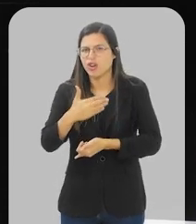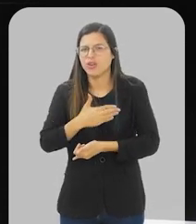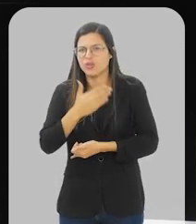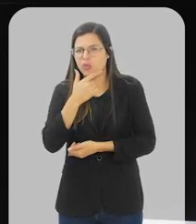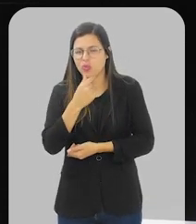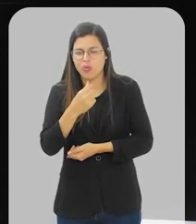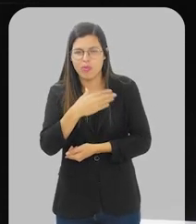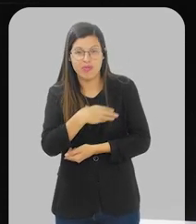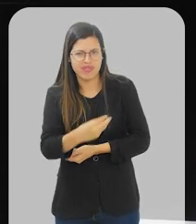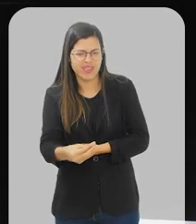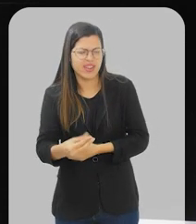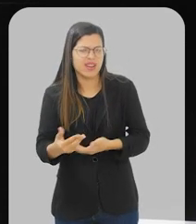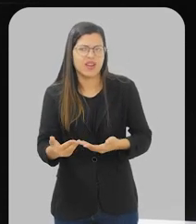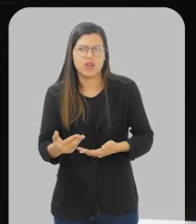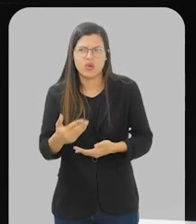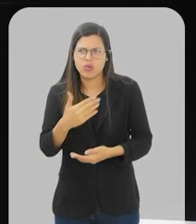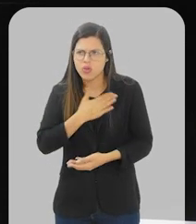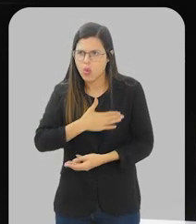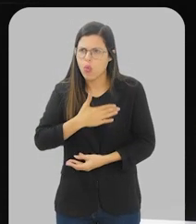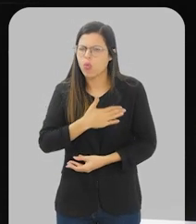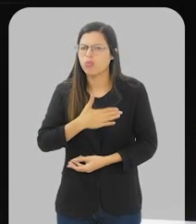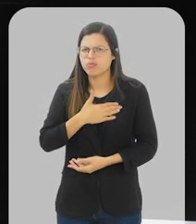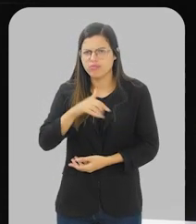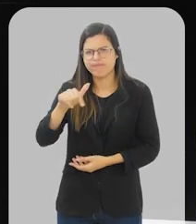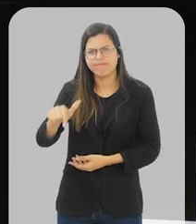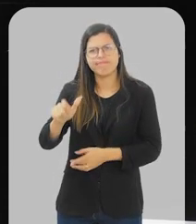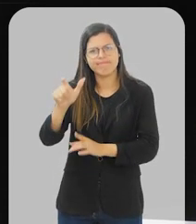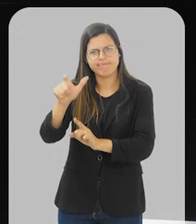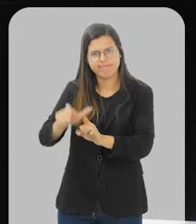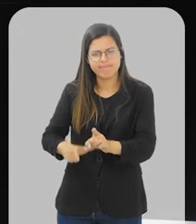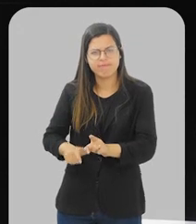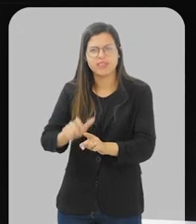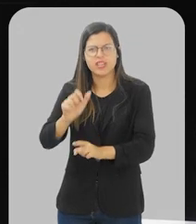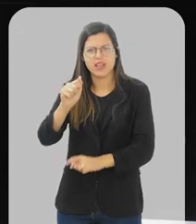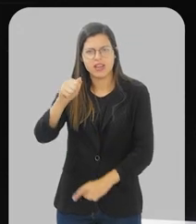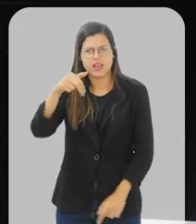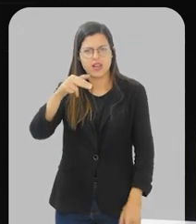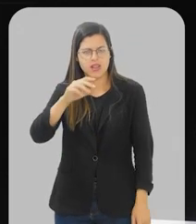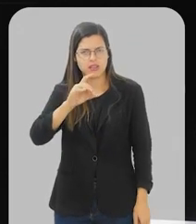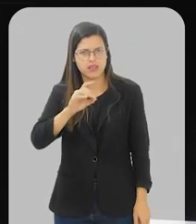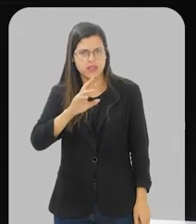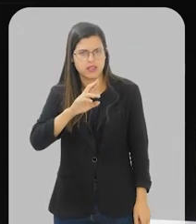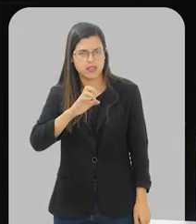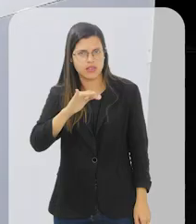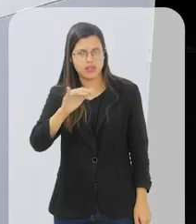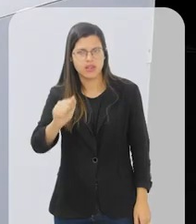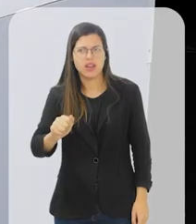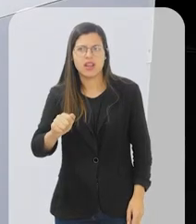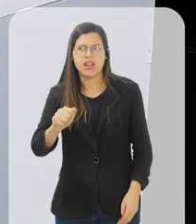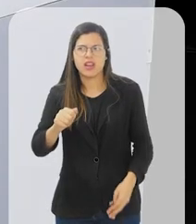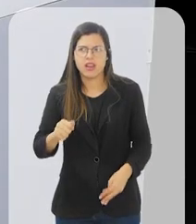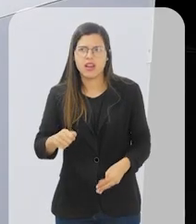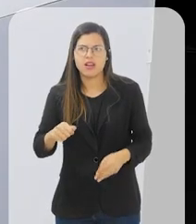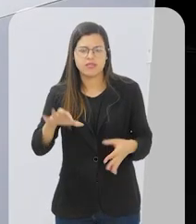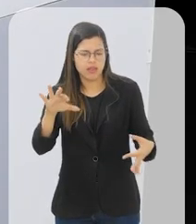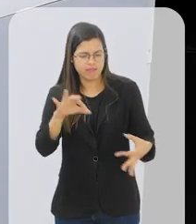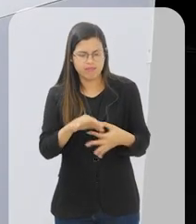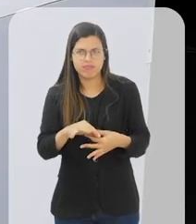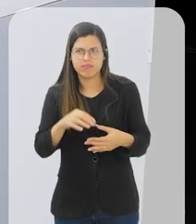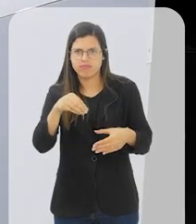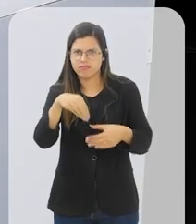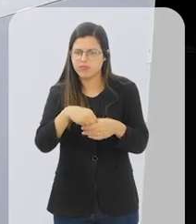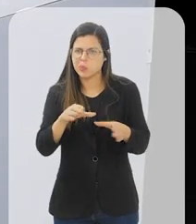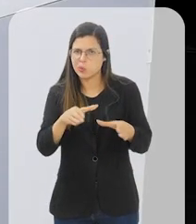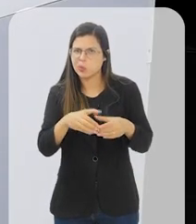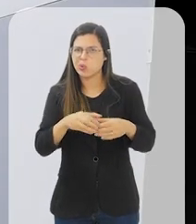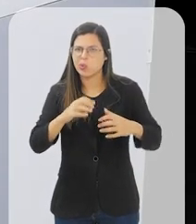E, cara, eu curti muito aquela vibe, curti muito essa energia da Andréia. Já faz parte do time da Pôr da Pedra. Então, ela